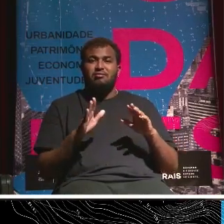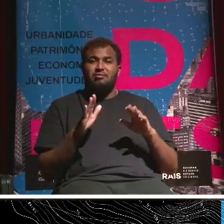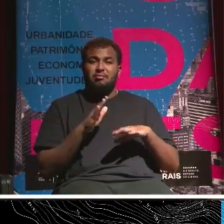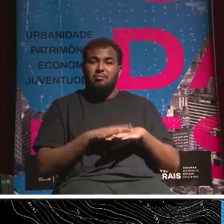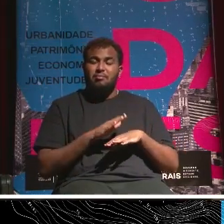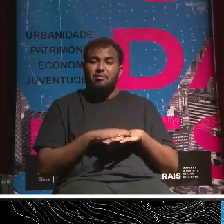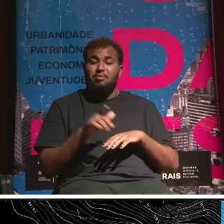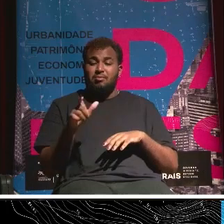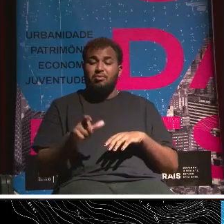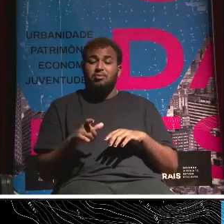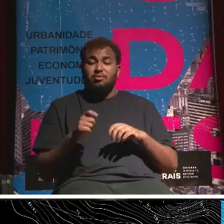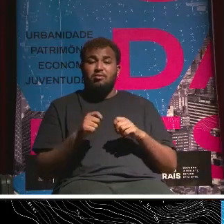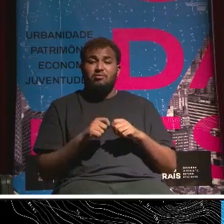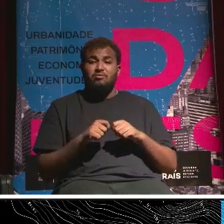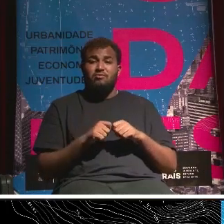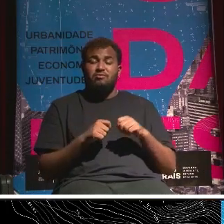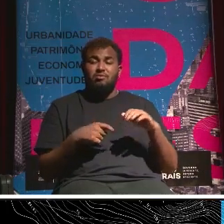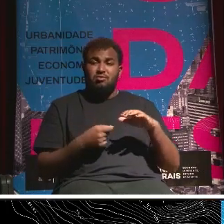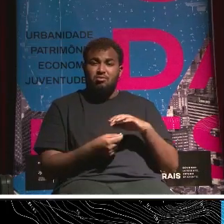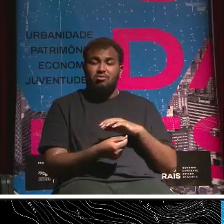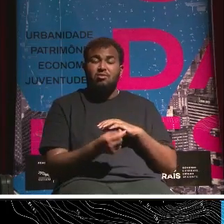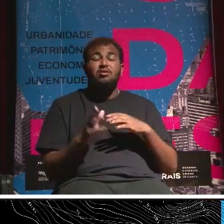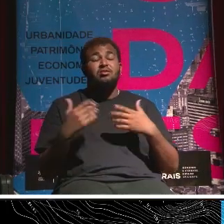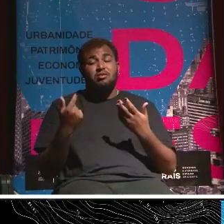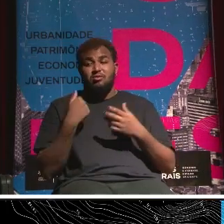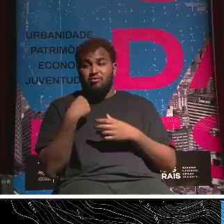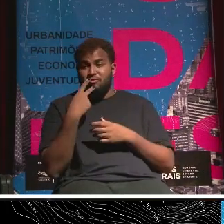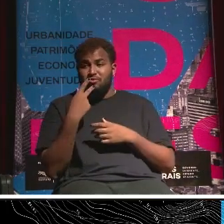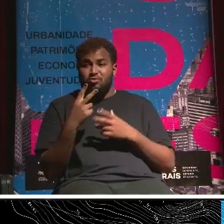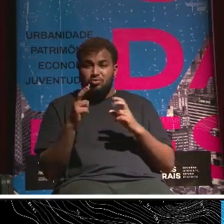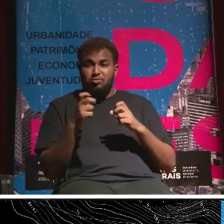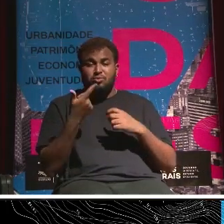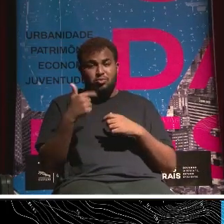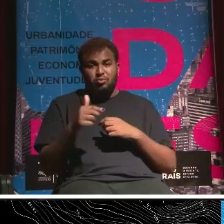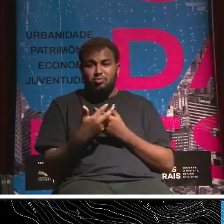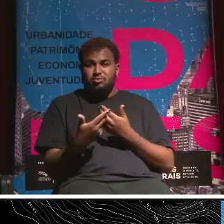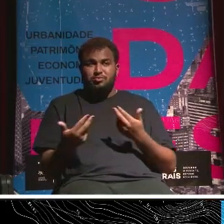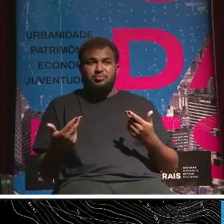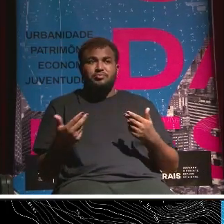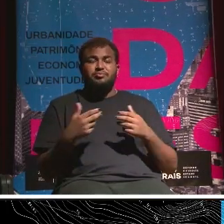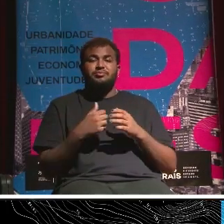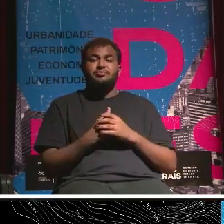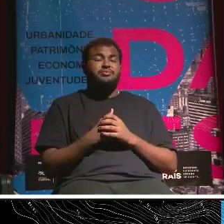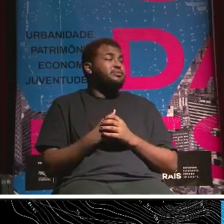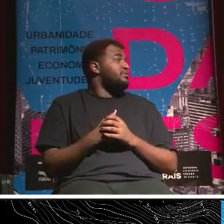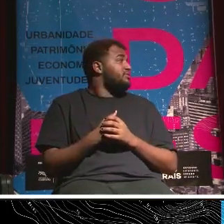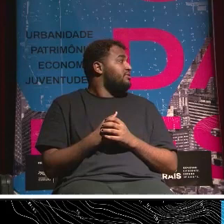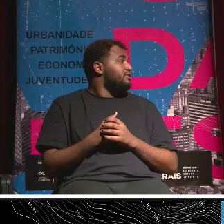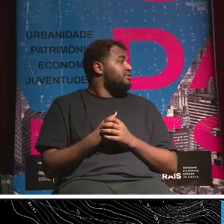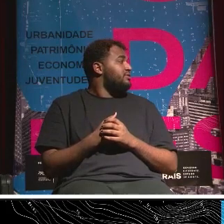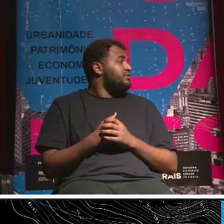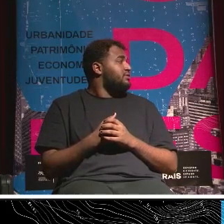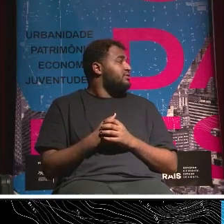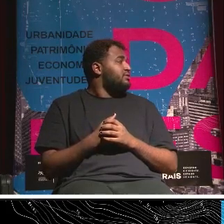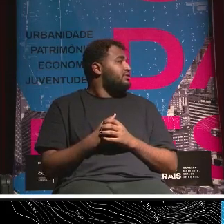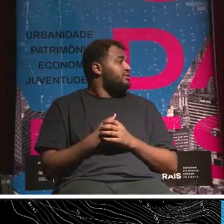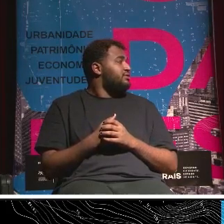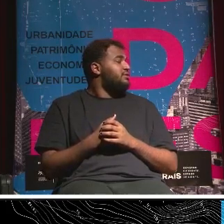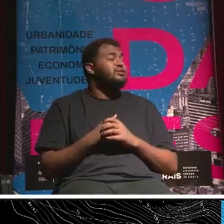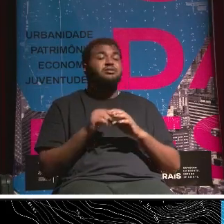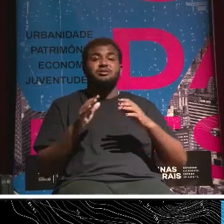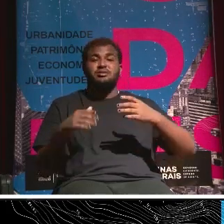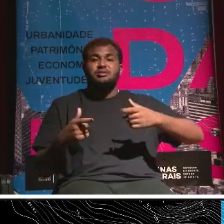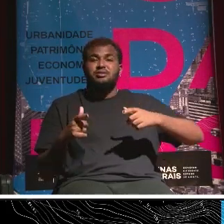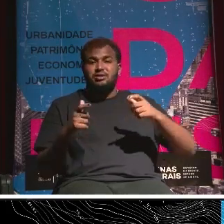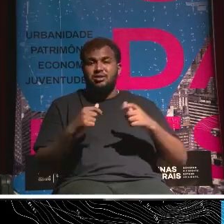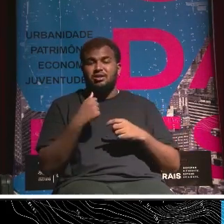falo sobre investimento. Eu falo sobre outras coisas. Então, fico muito feliz de estar aqui falando isso. E aí, de onde que eu falo